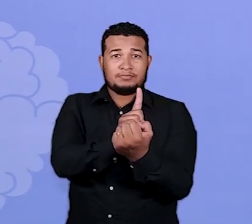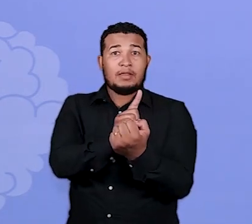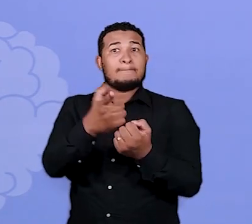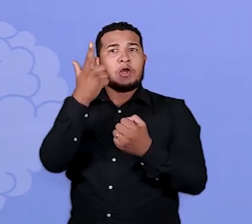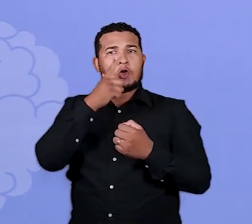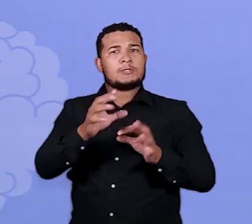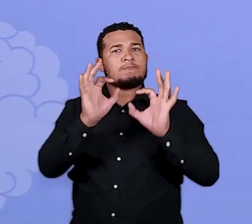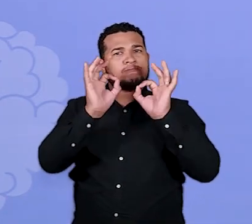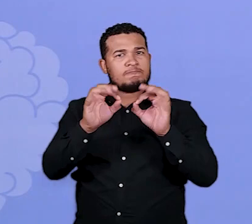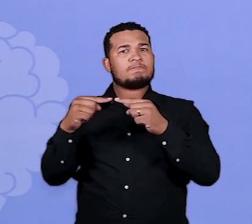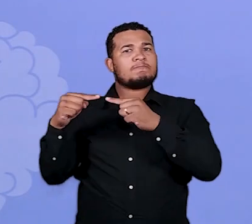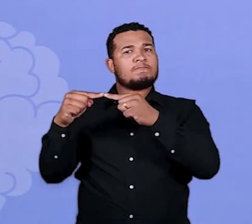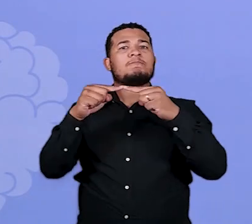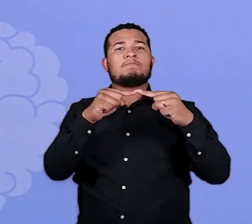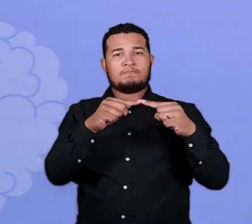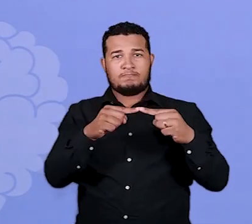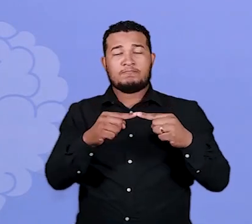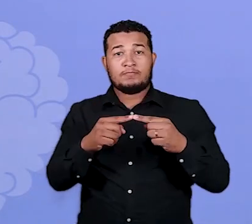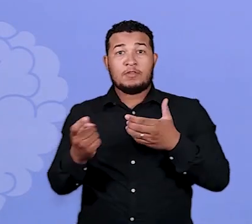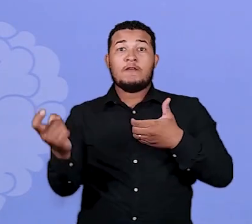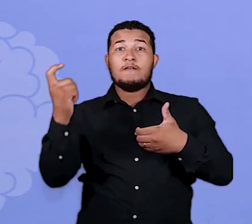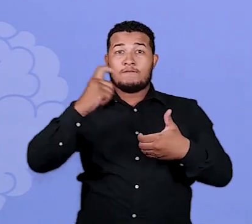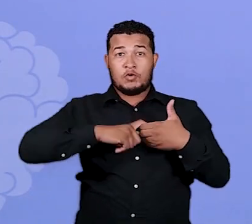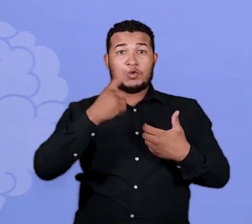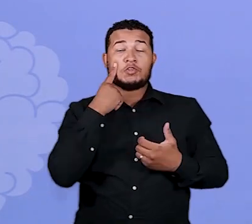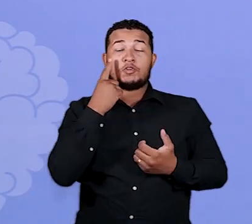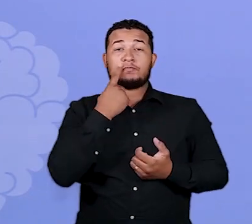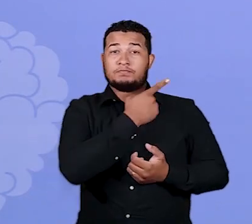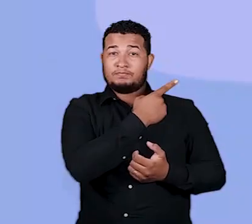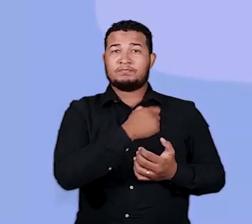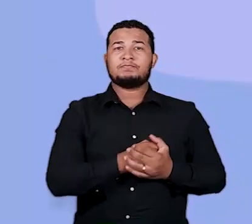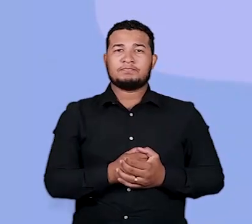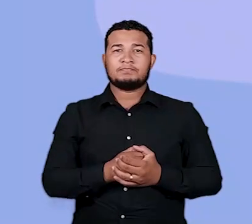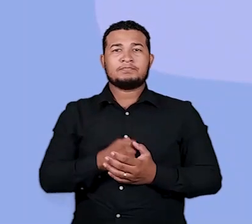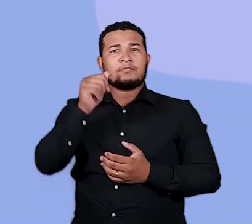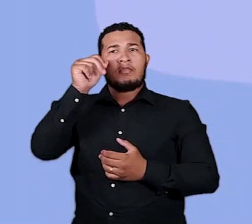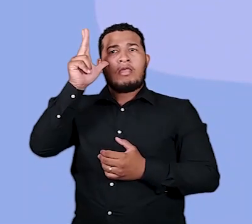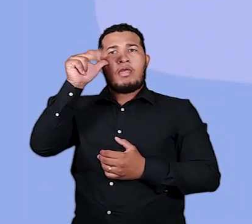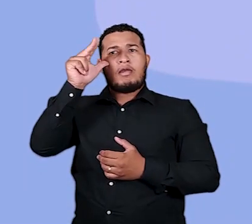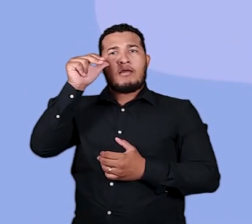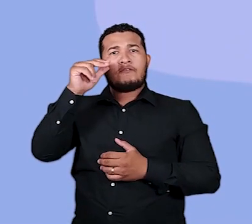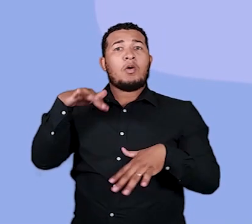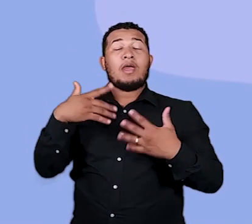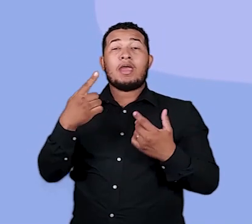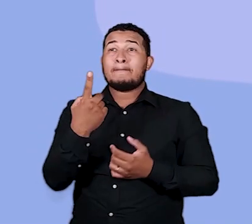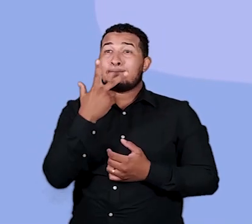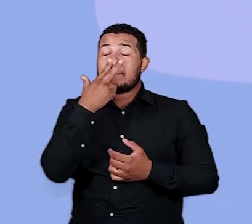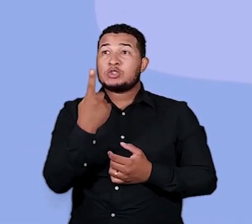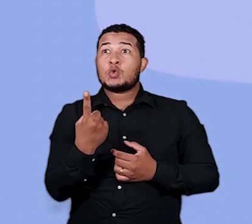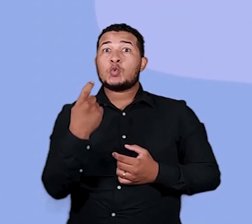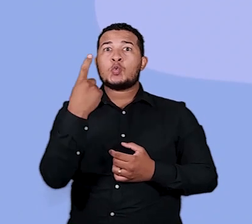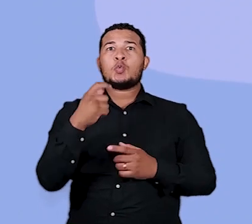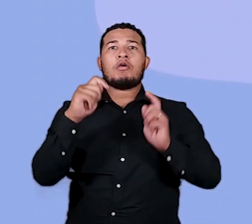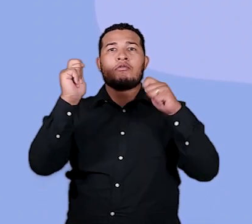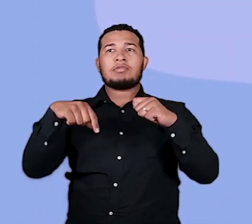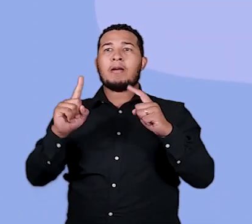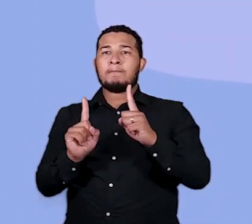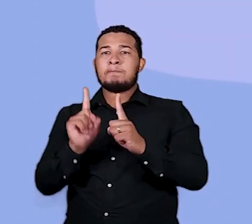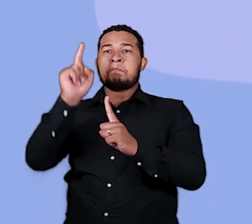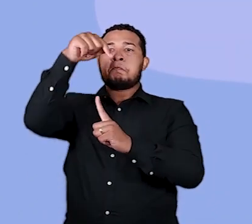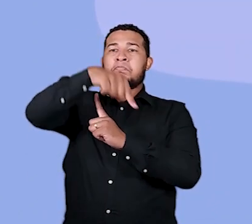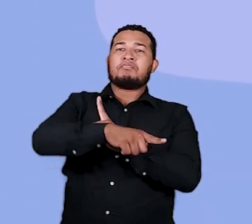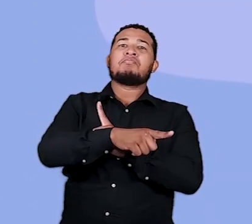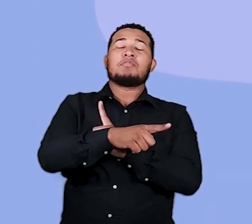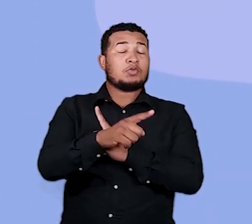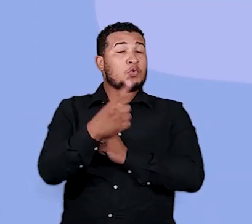gente não se perder quando vocês estiverem praticando aí. Vamos voltar para o slide. O cavalo é a única peça que pode